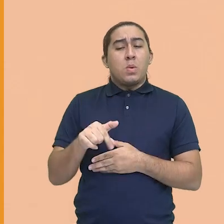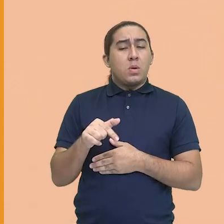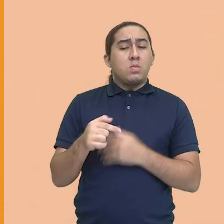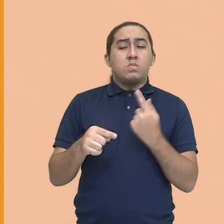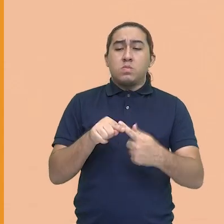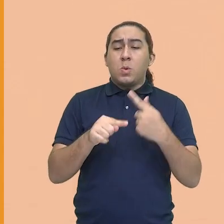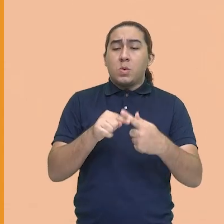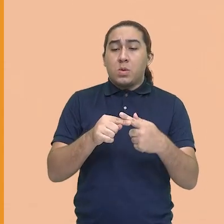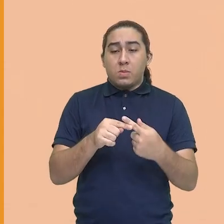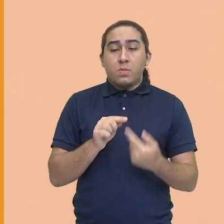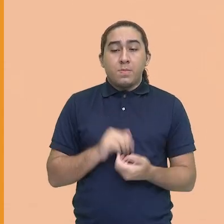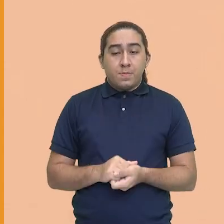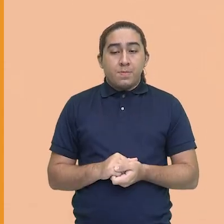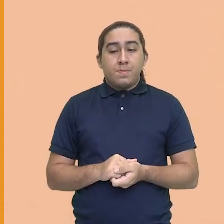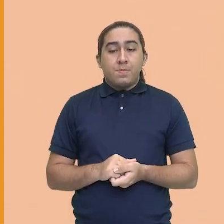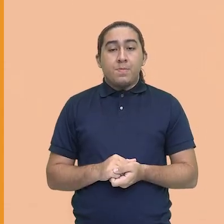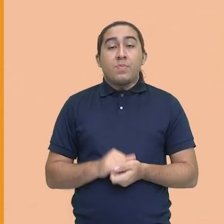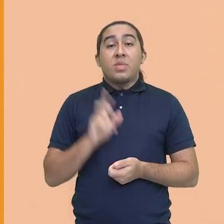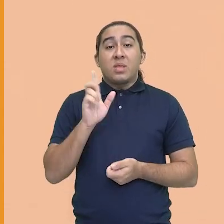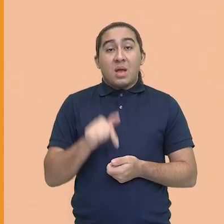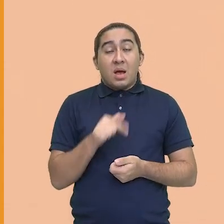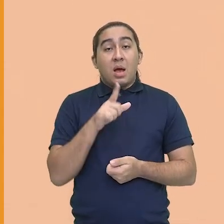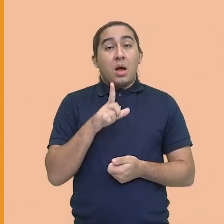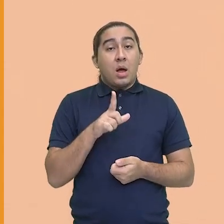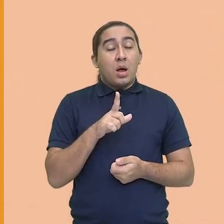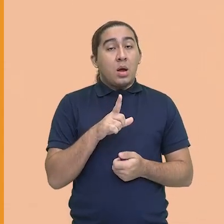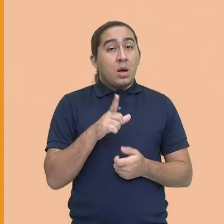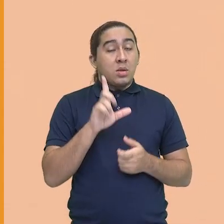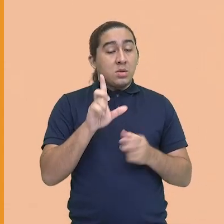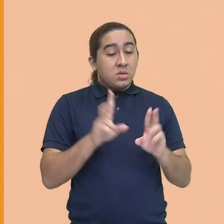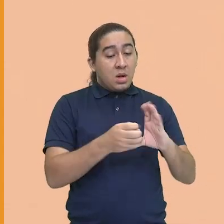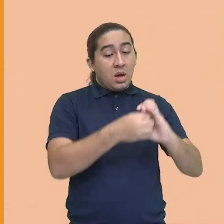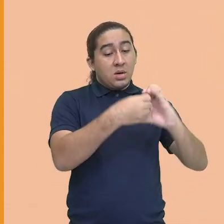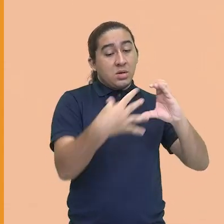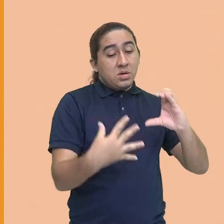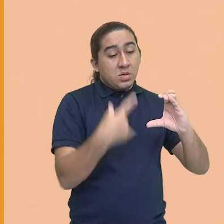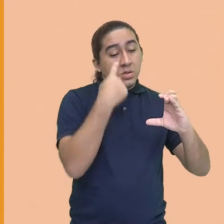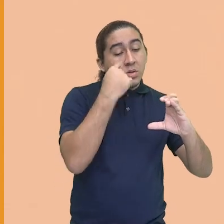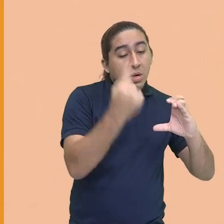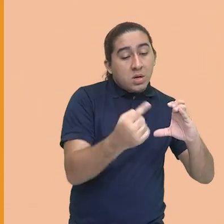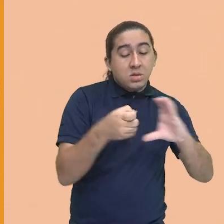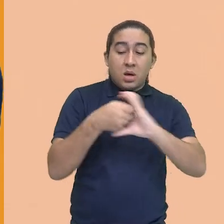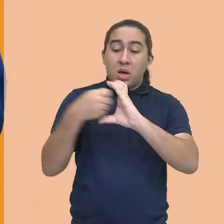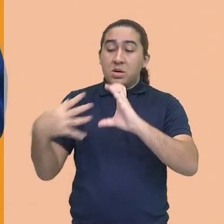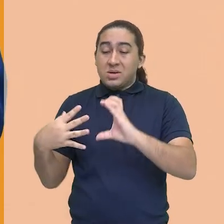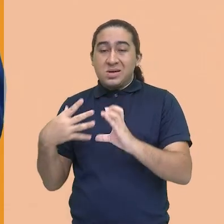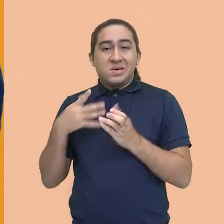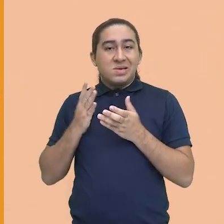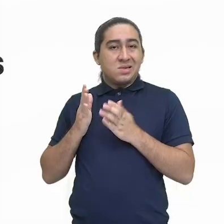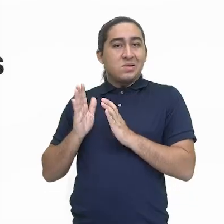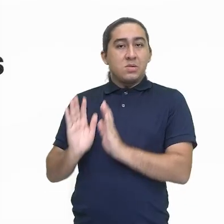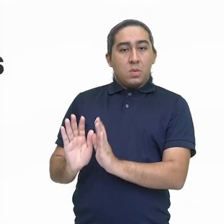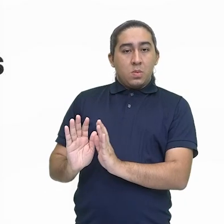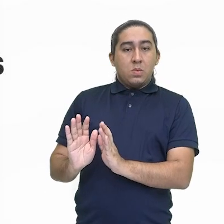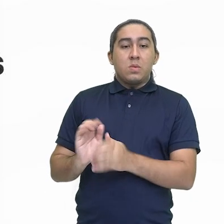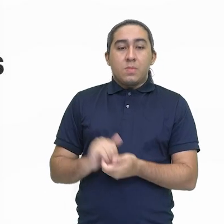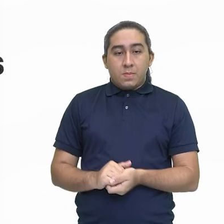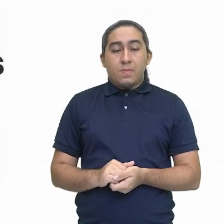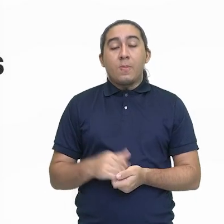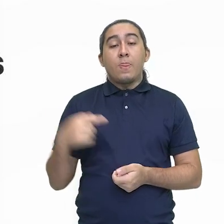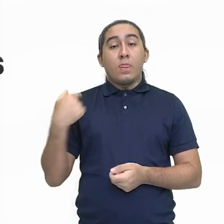né? Nós chamamos de fatores atrativos e fatores repulsivos. Então, vamos verificar aí alguns